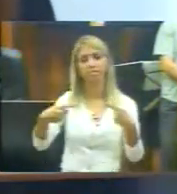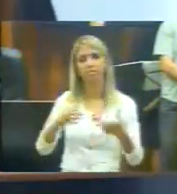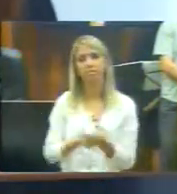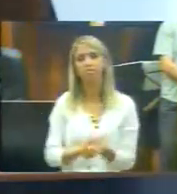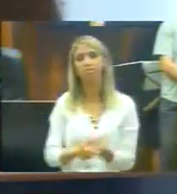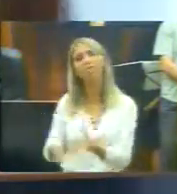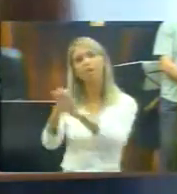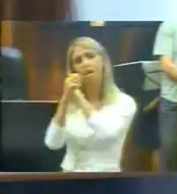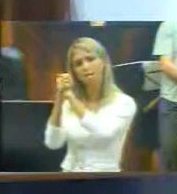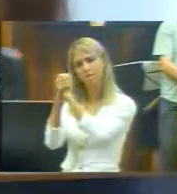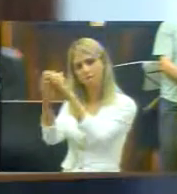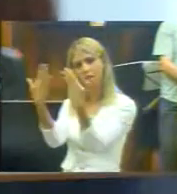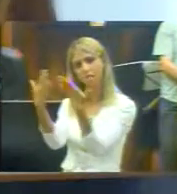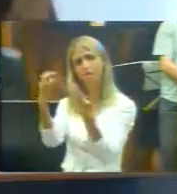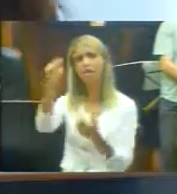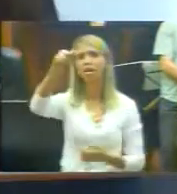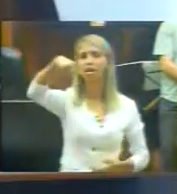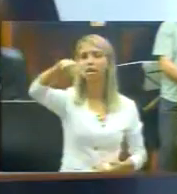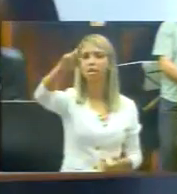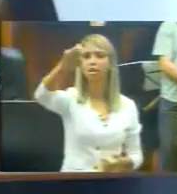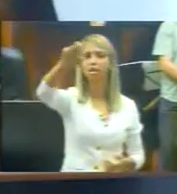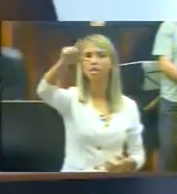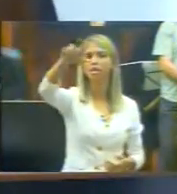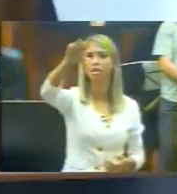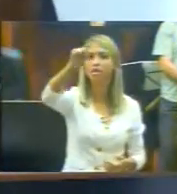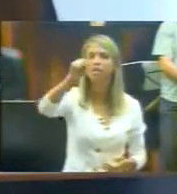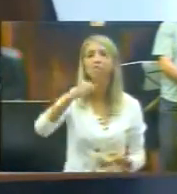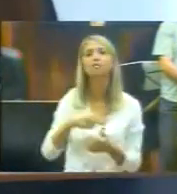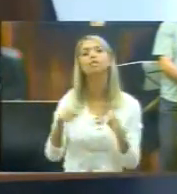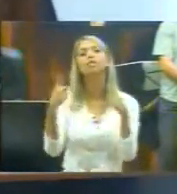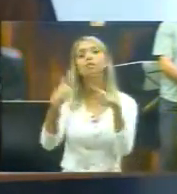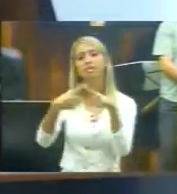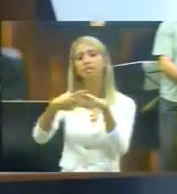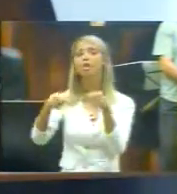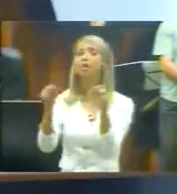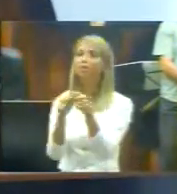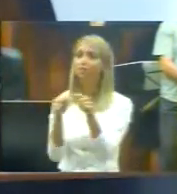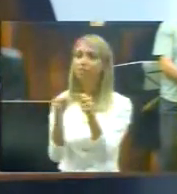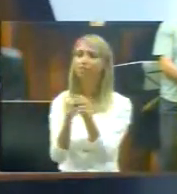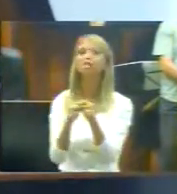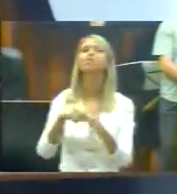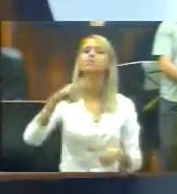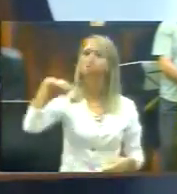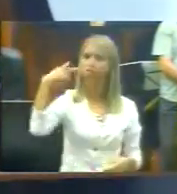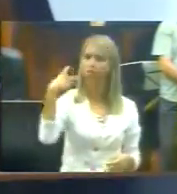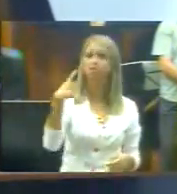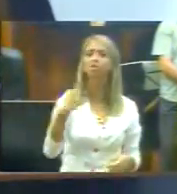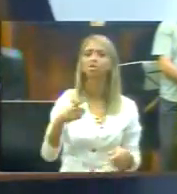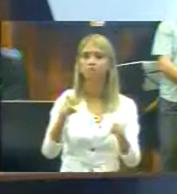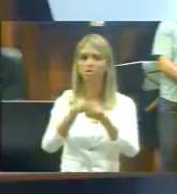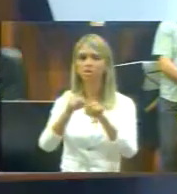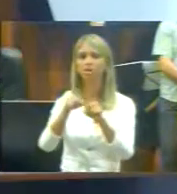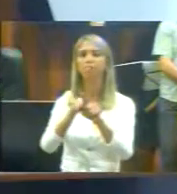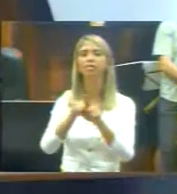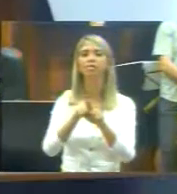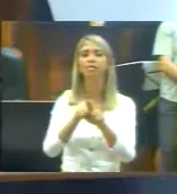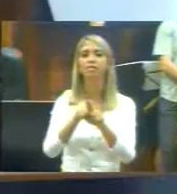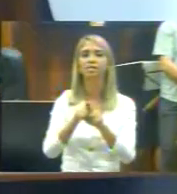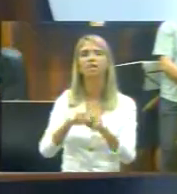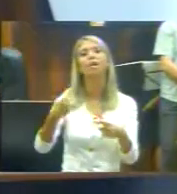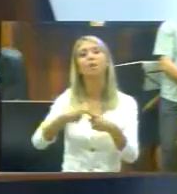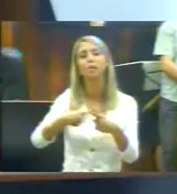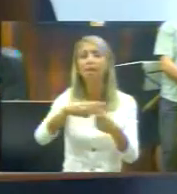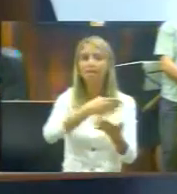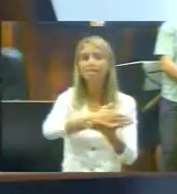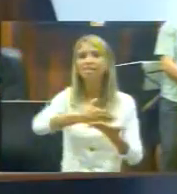Parabéns, Aquiles. Com esse ato, vocês e demais vereadores da nossa cidade preenchem um importante capítulo